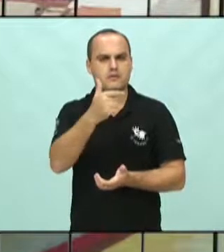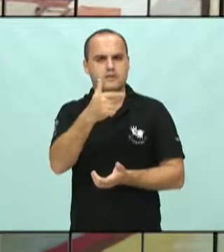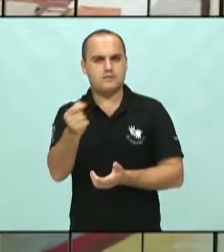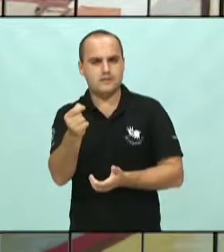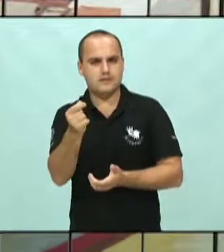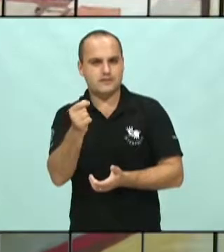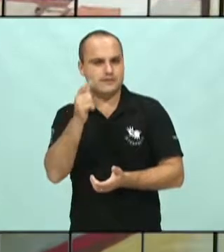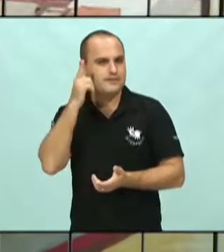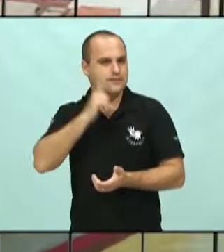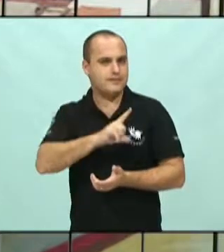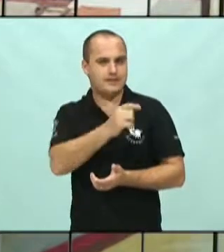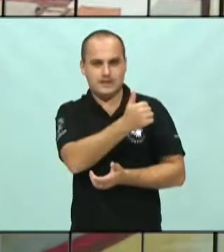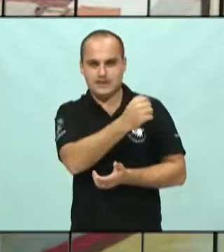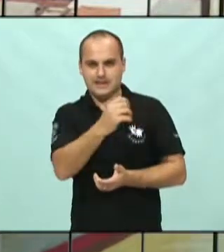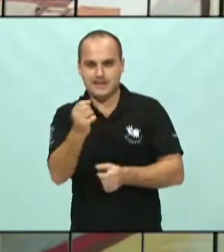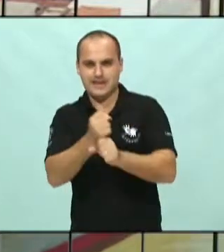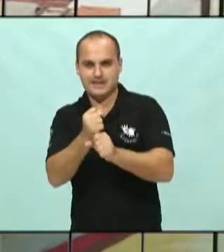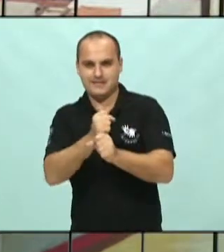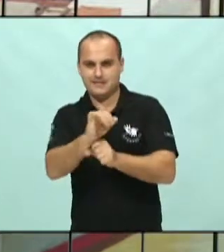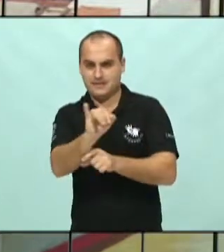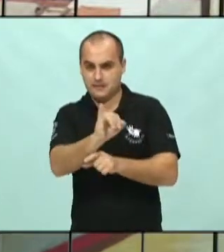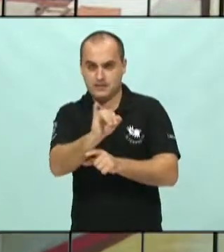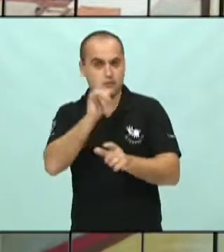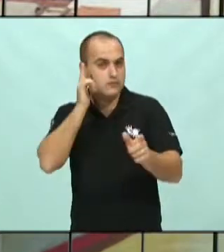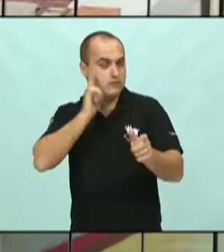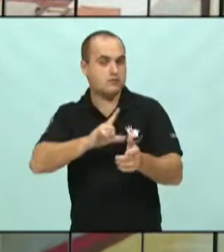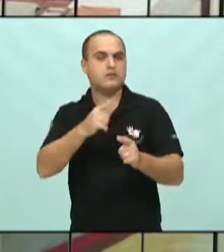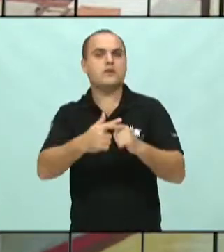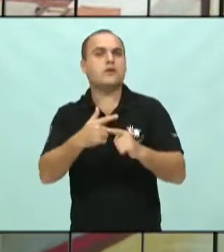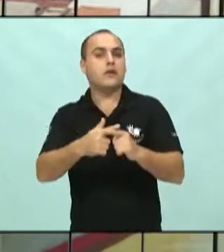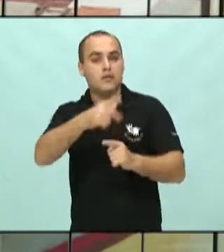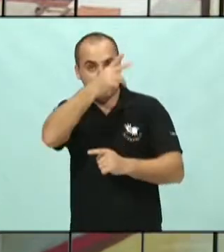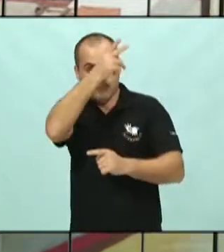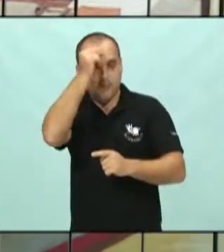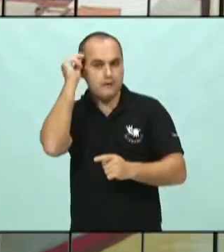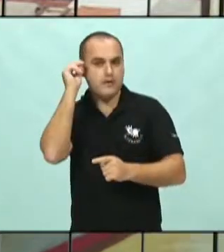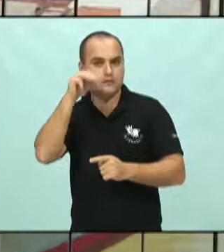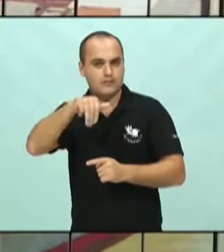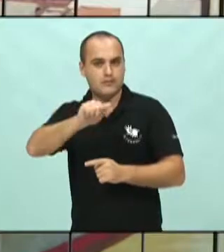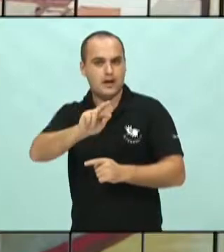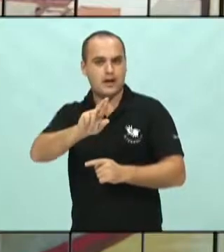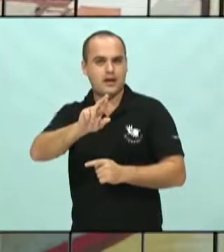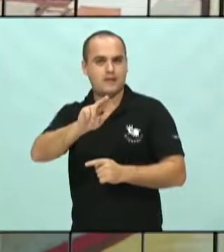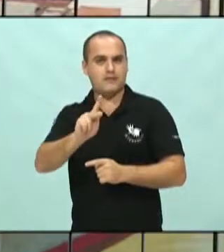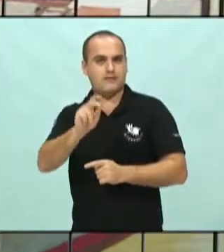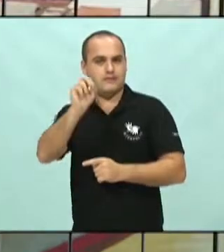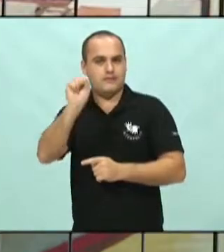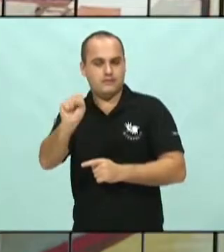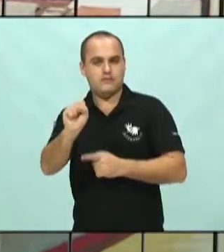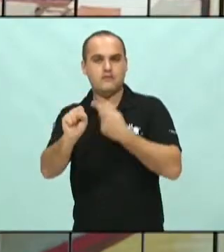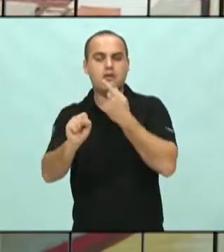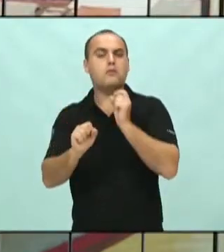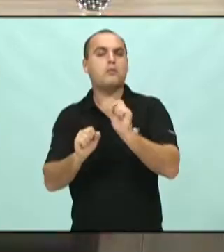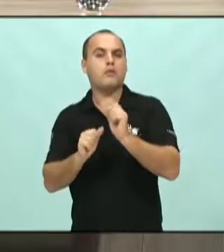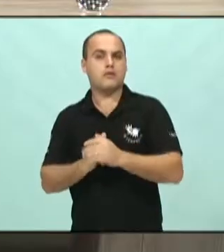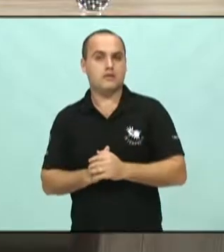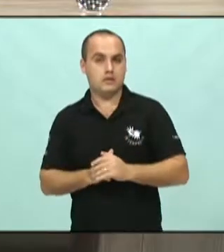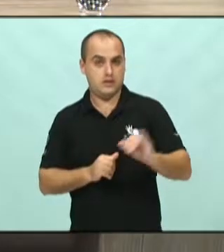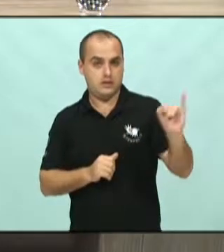da Taça Centenário de Itajaí, porque na época o prefeito Marcos Conder instituiu que Itajaí tinha sido fundado